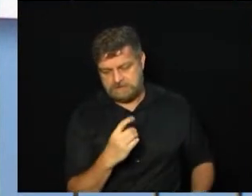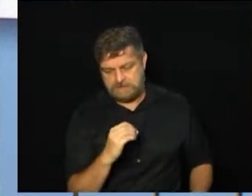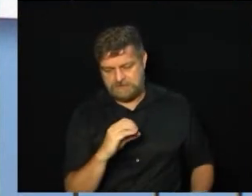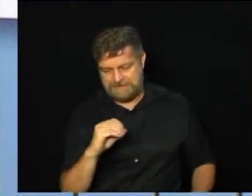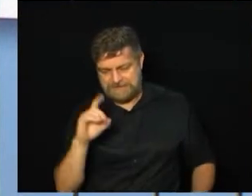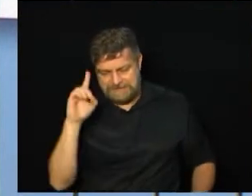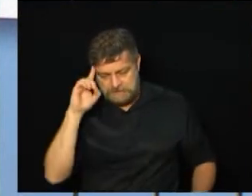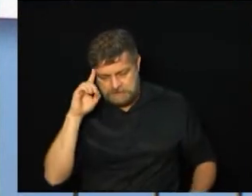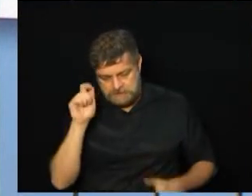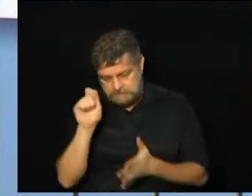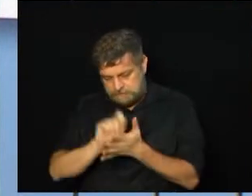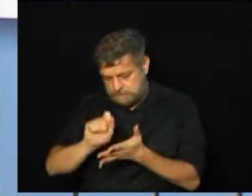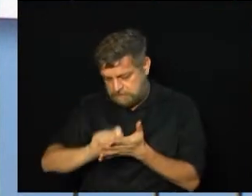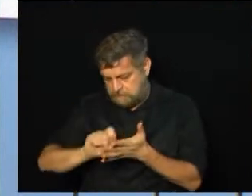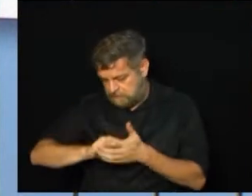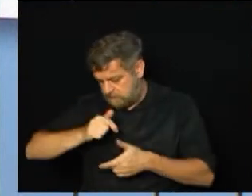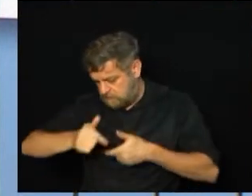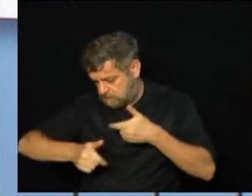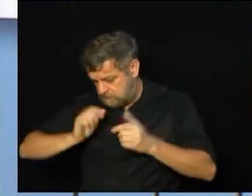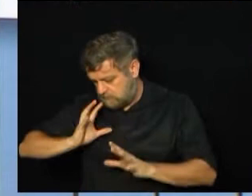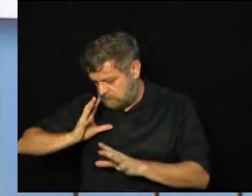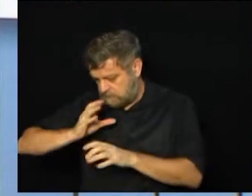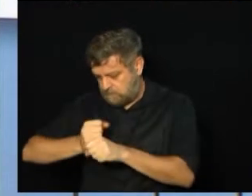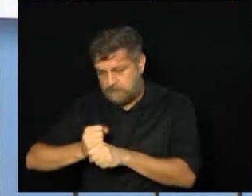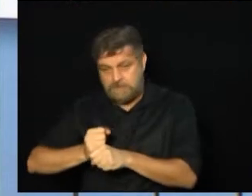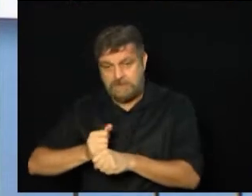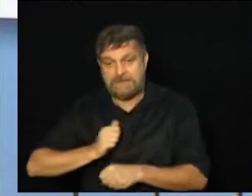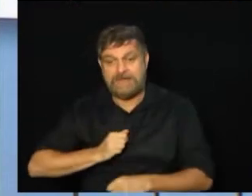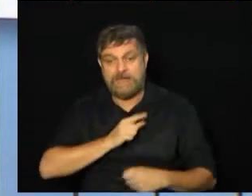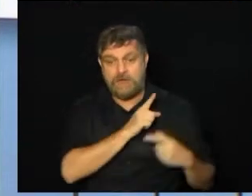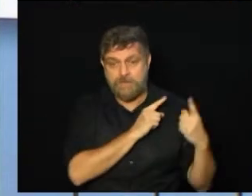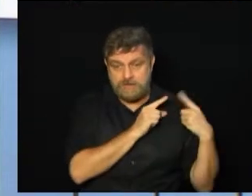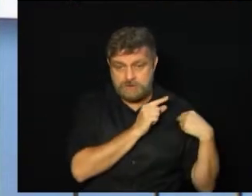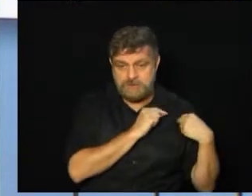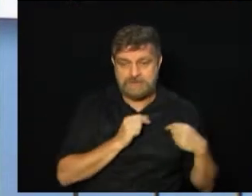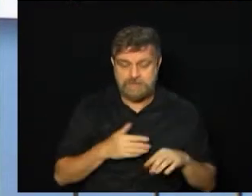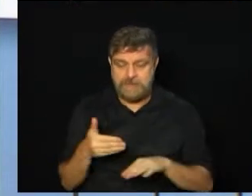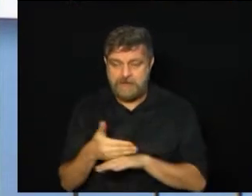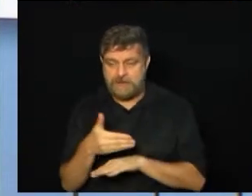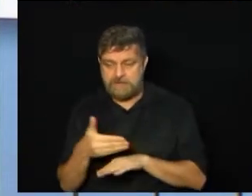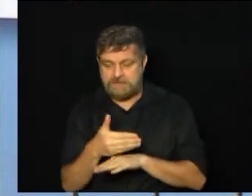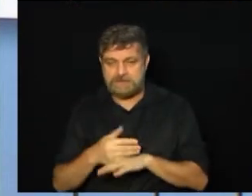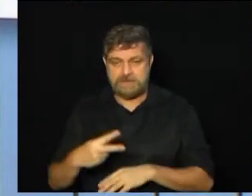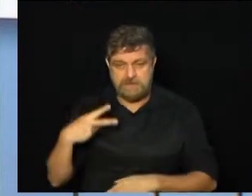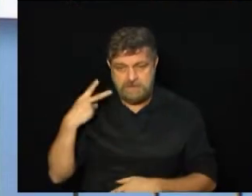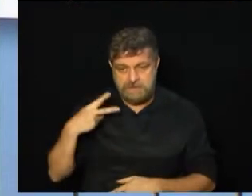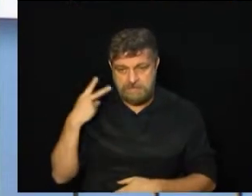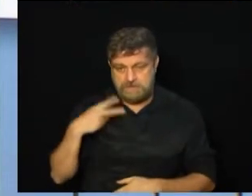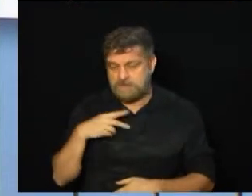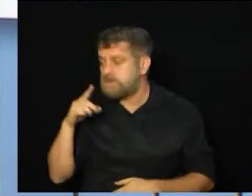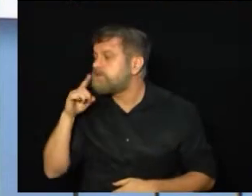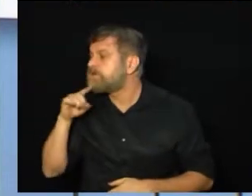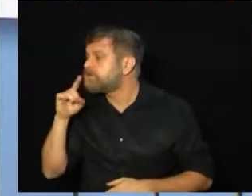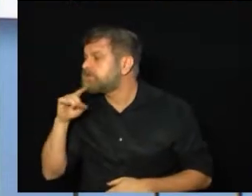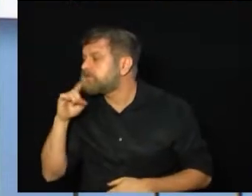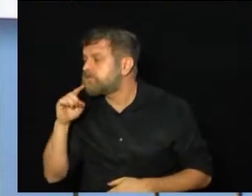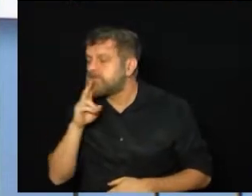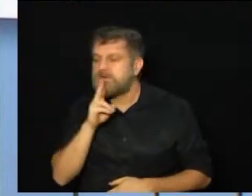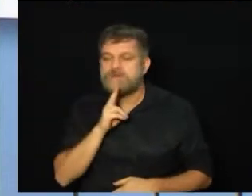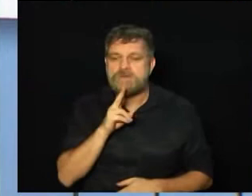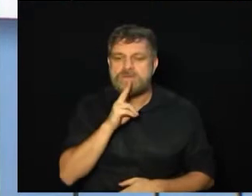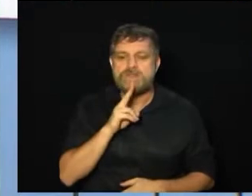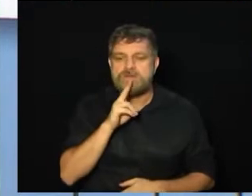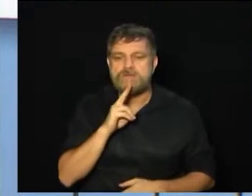dias para terminar os trabalhos e, além de Major Jaime, são membros do grupo os vereadores Eduardo Magoga, Nelson